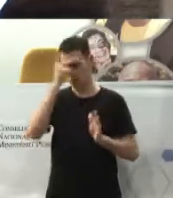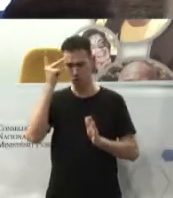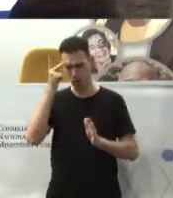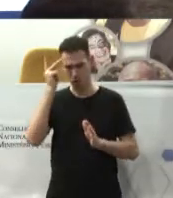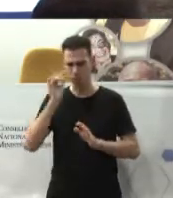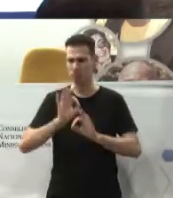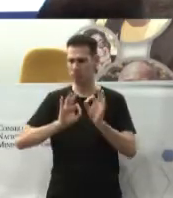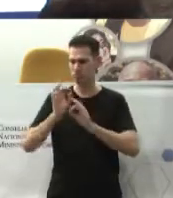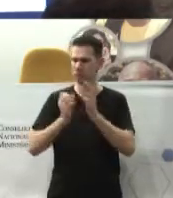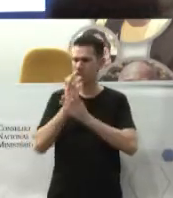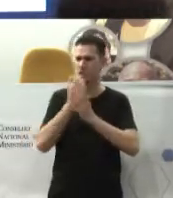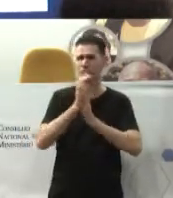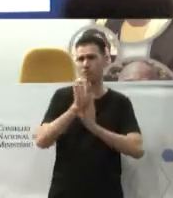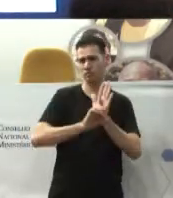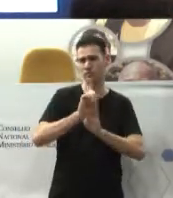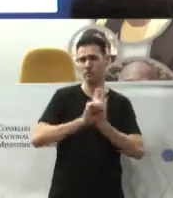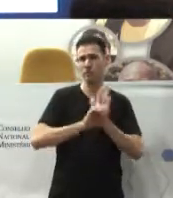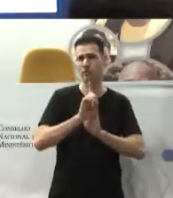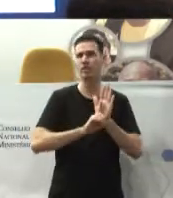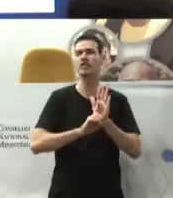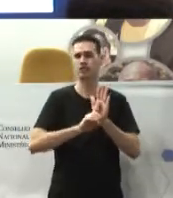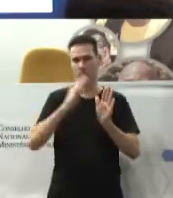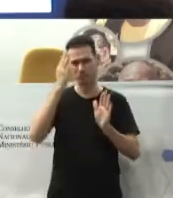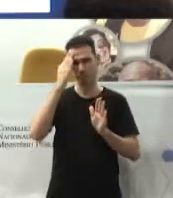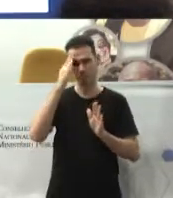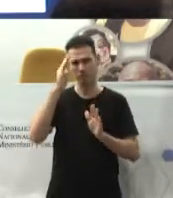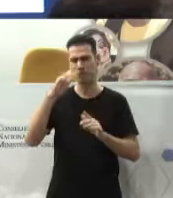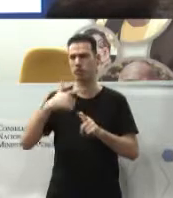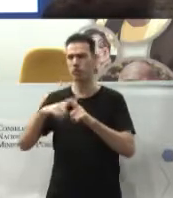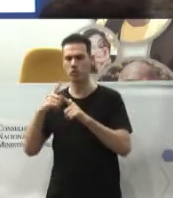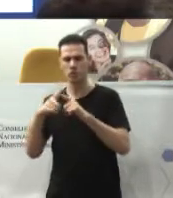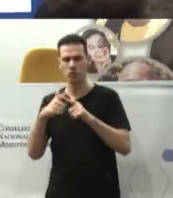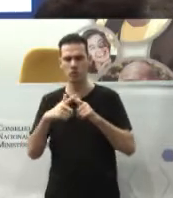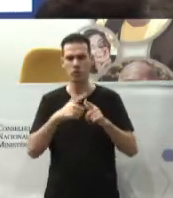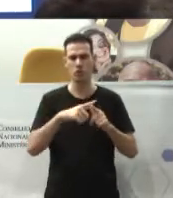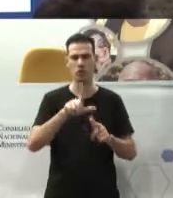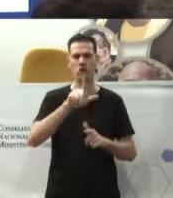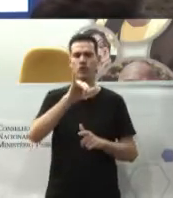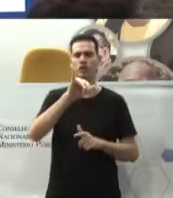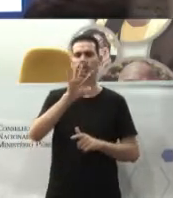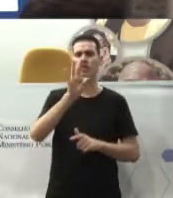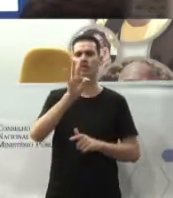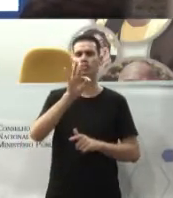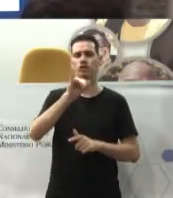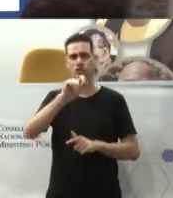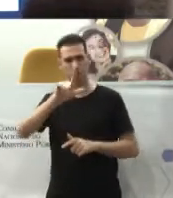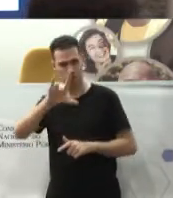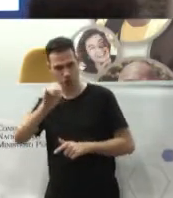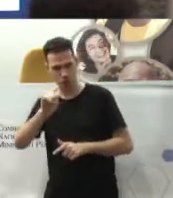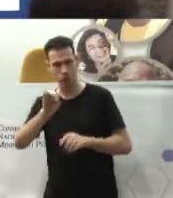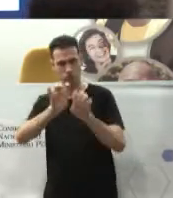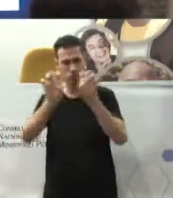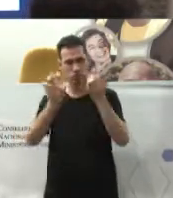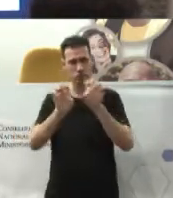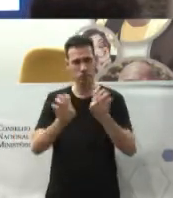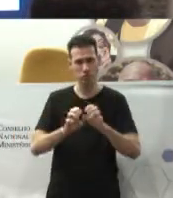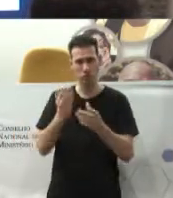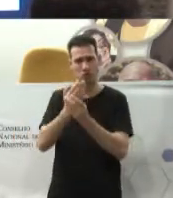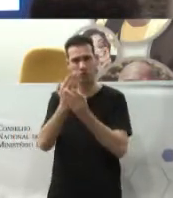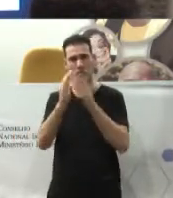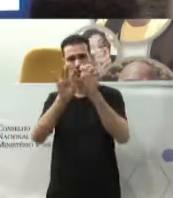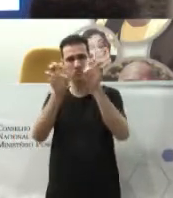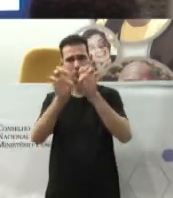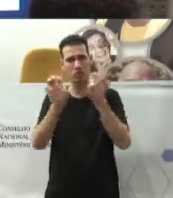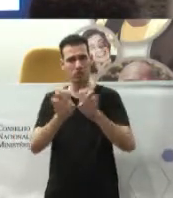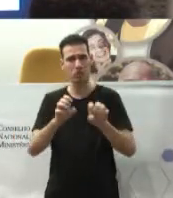surge do conhecimento do problema, favorecido pelos litígios estruturais, pelo processo estrutural.